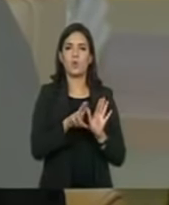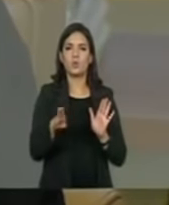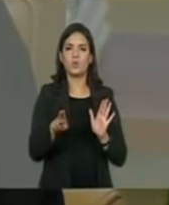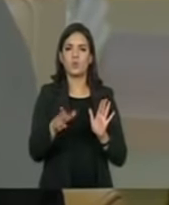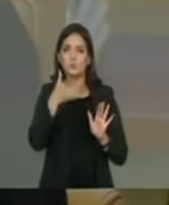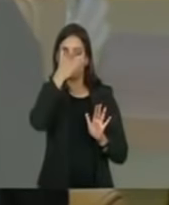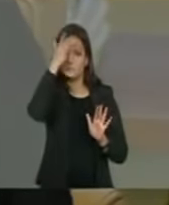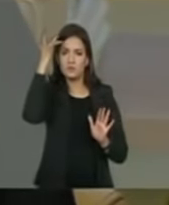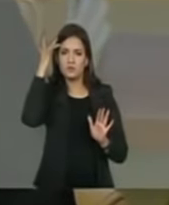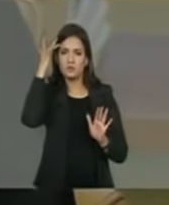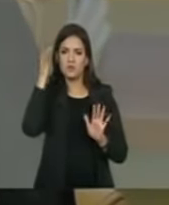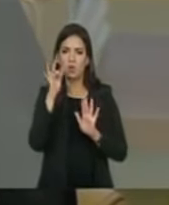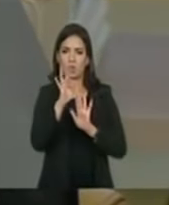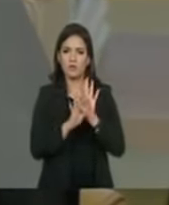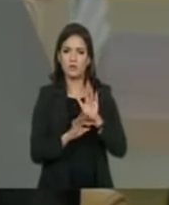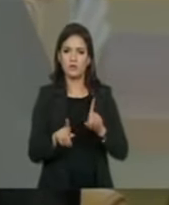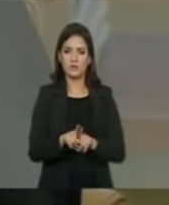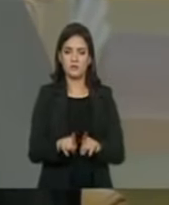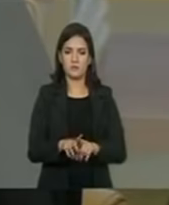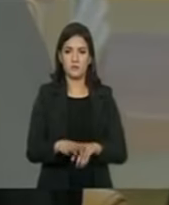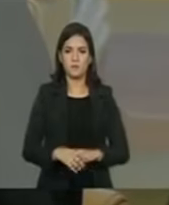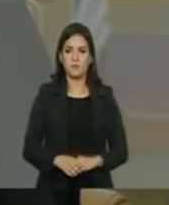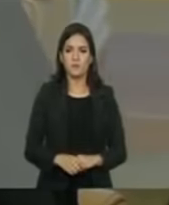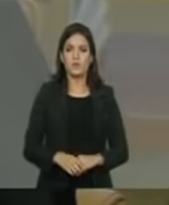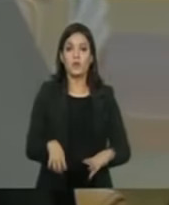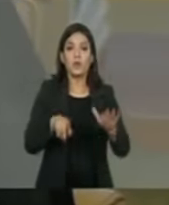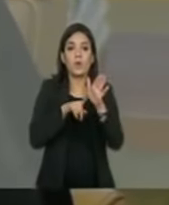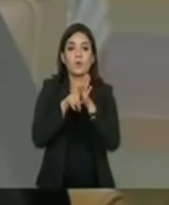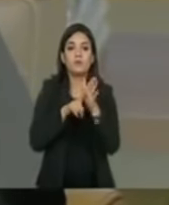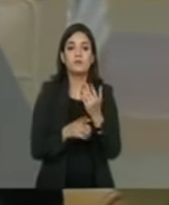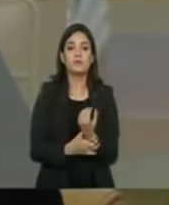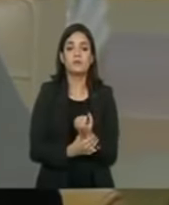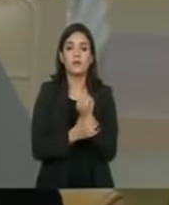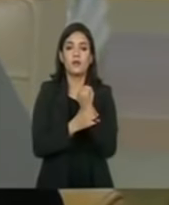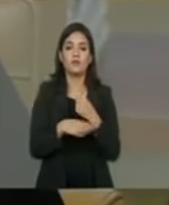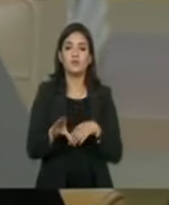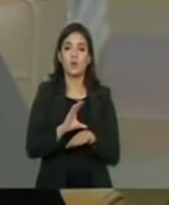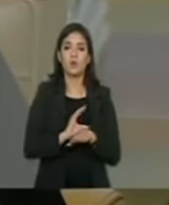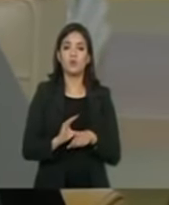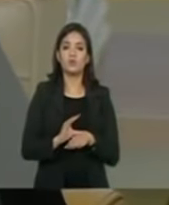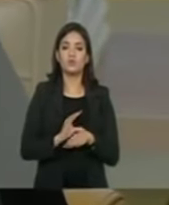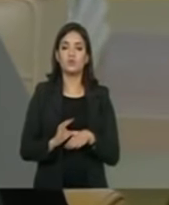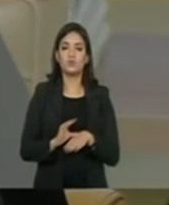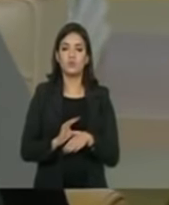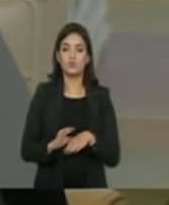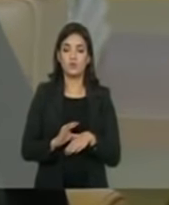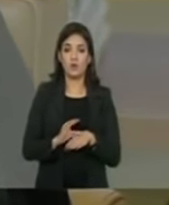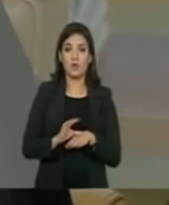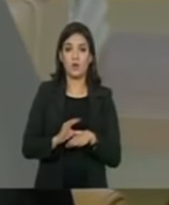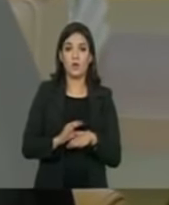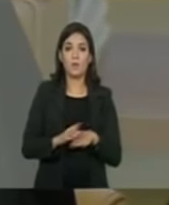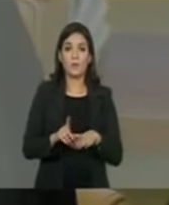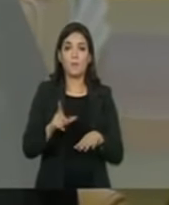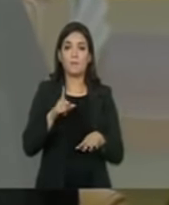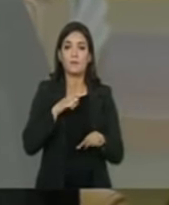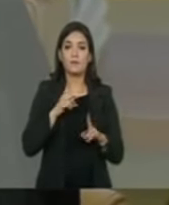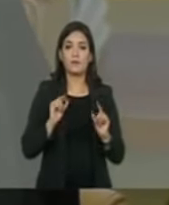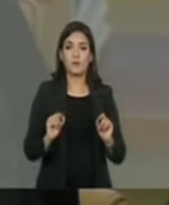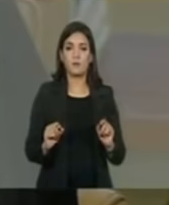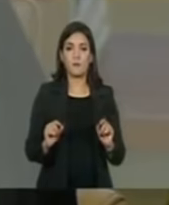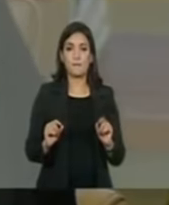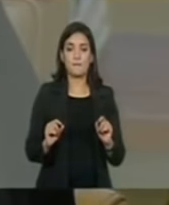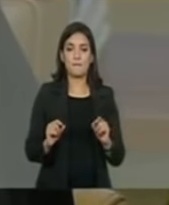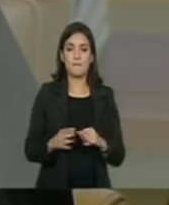e o exame da garantia funcional do rio próximo ao bloco permite nela nessa garantia fundamental